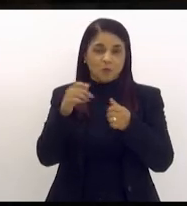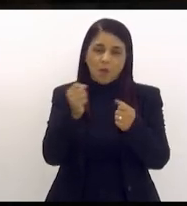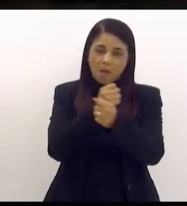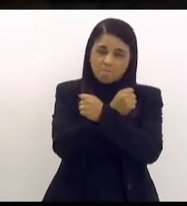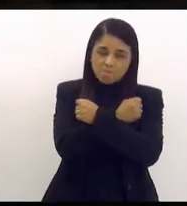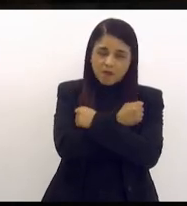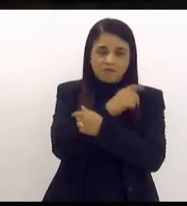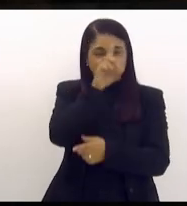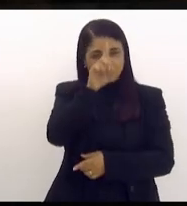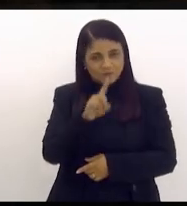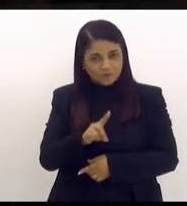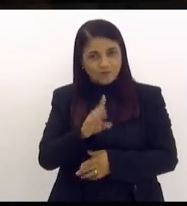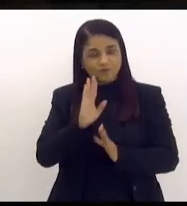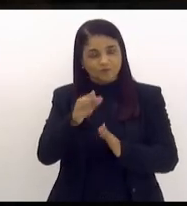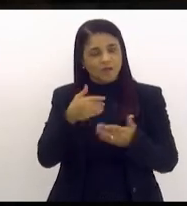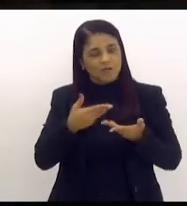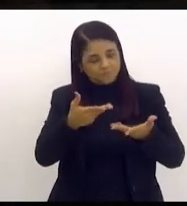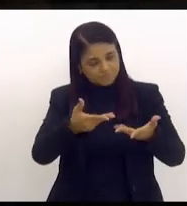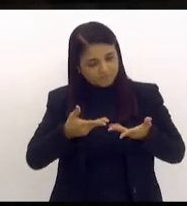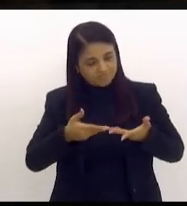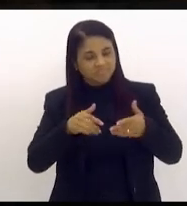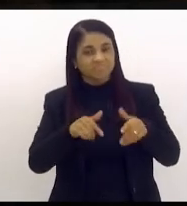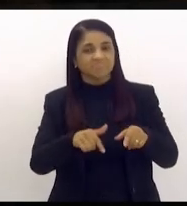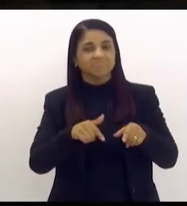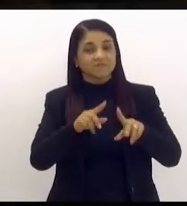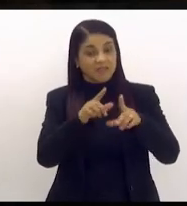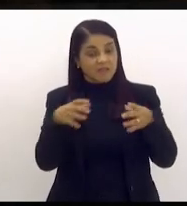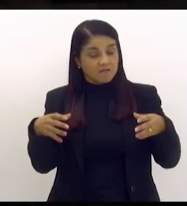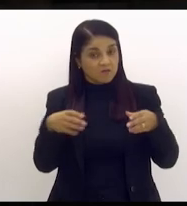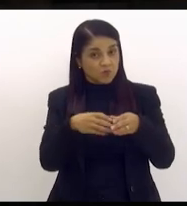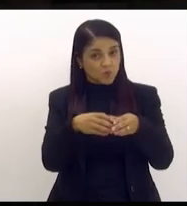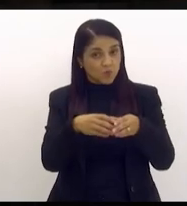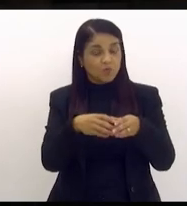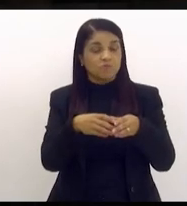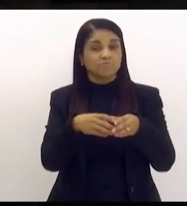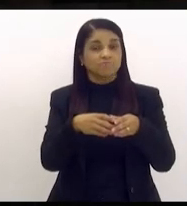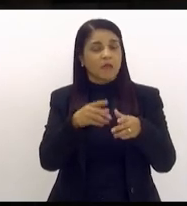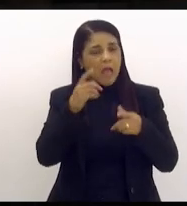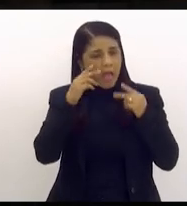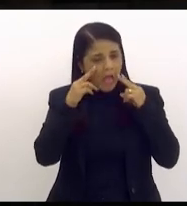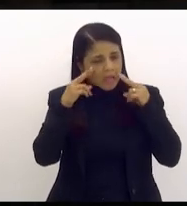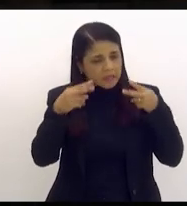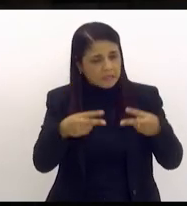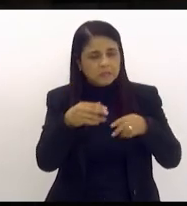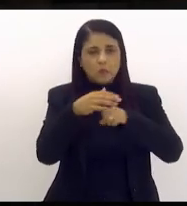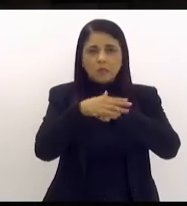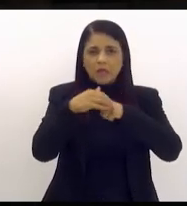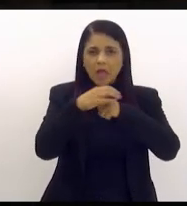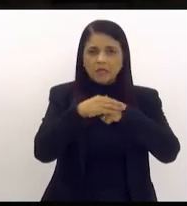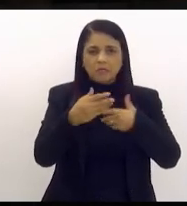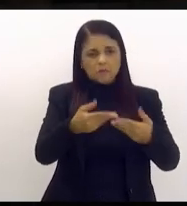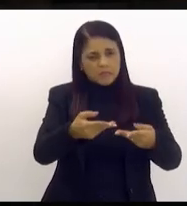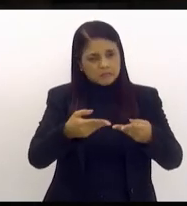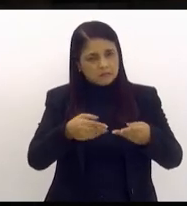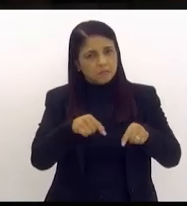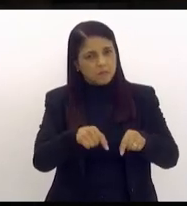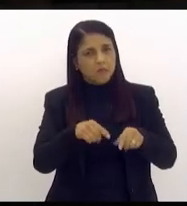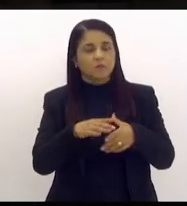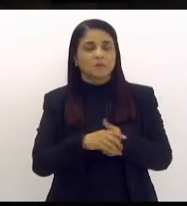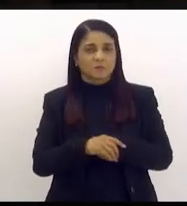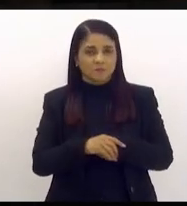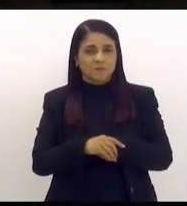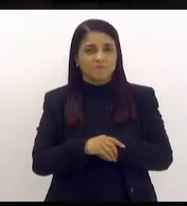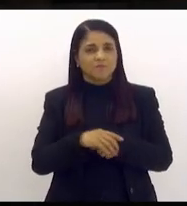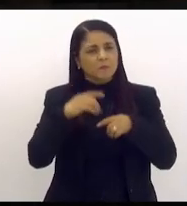nosso diretor que já nos atendeu e atendeu Nossa bancada né com muito muita muito carinho com uma